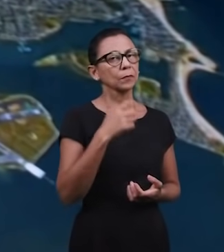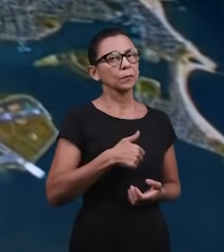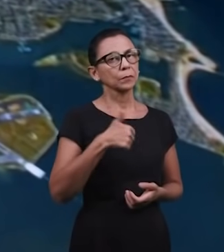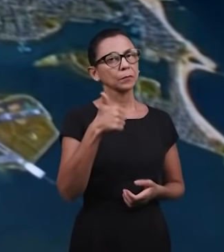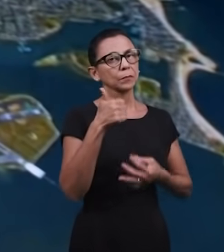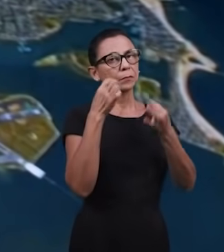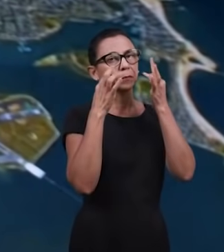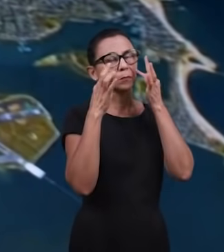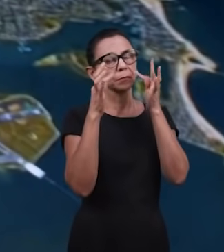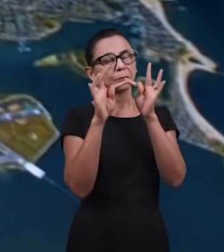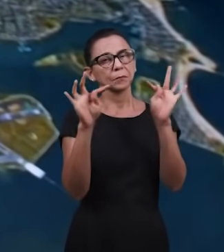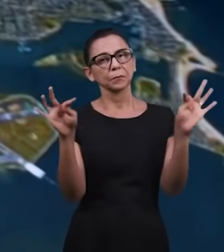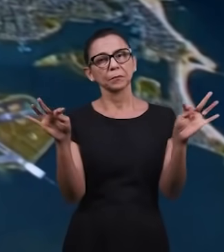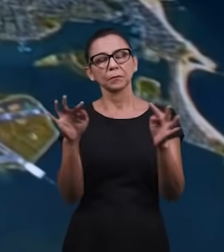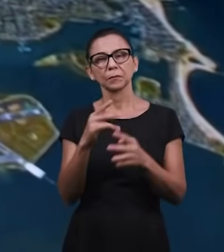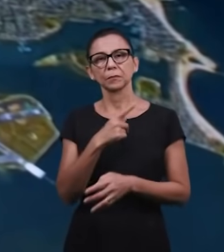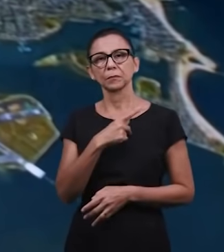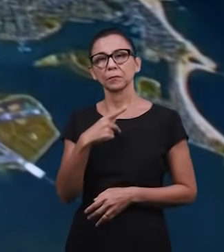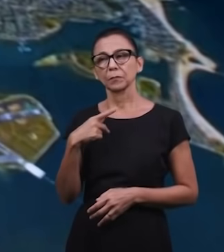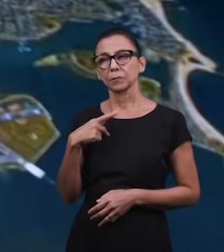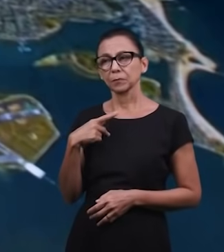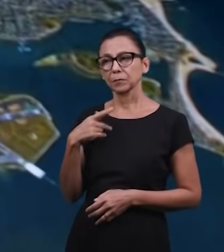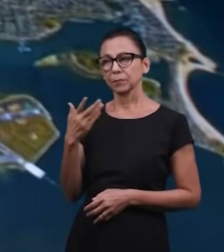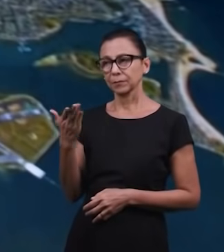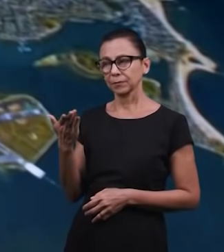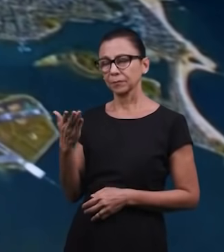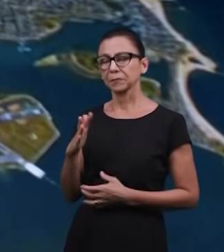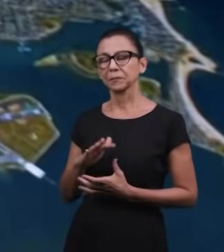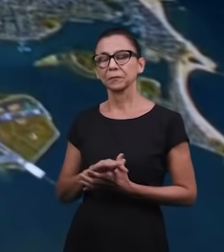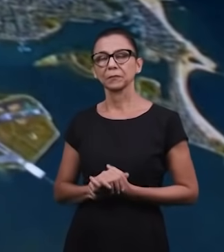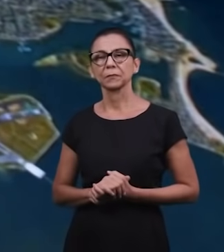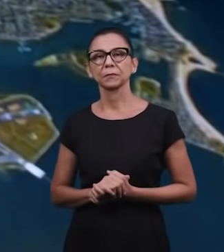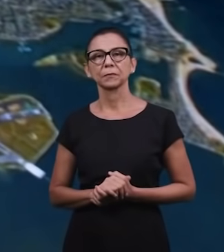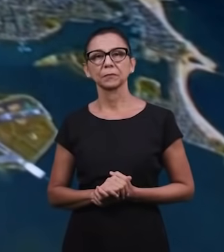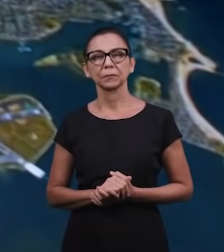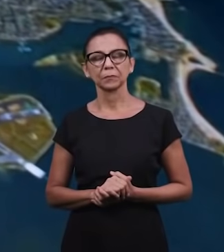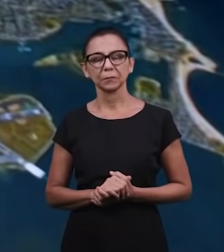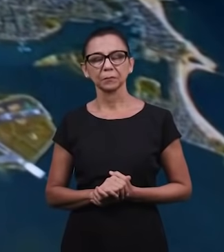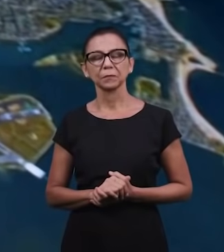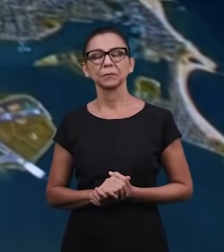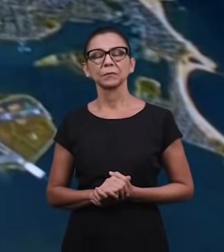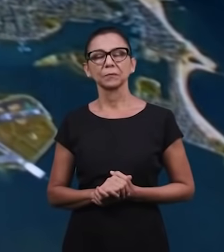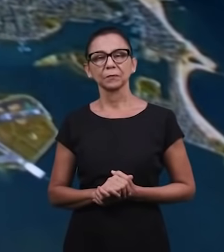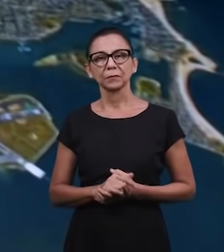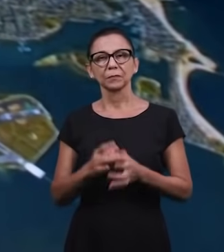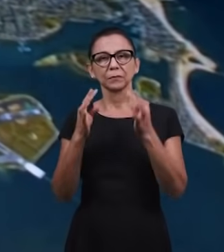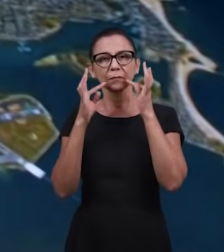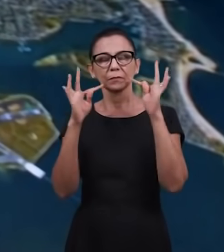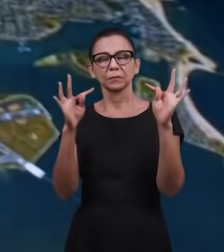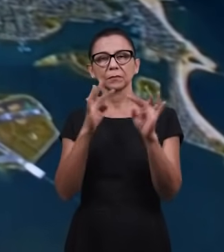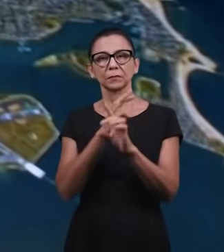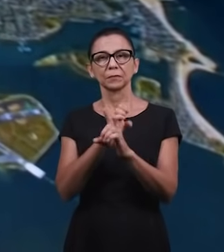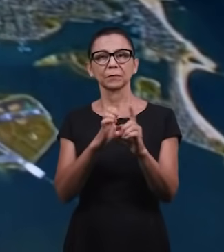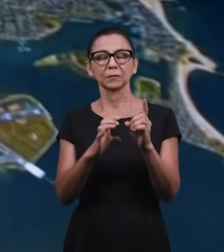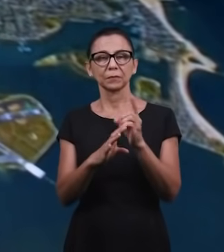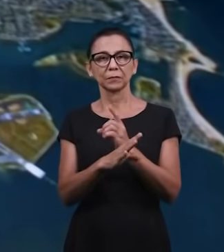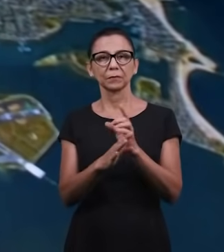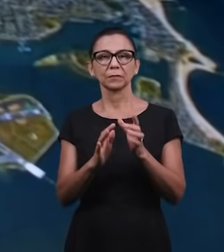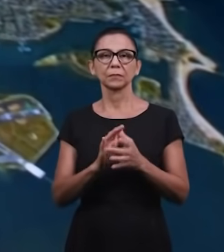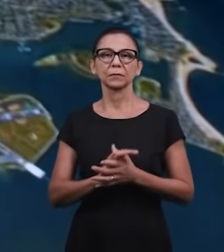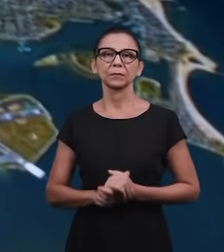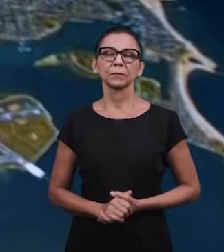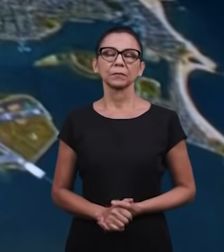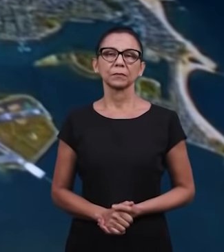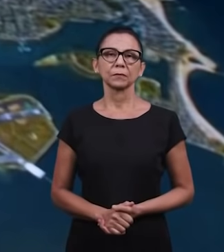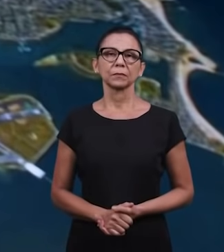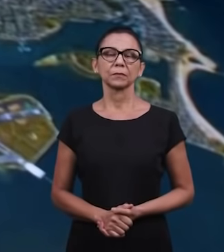ouvindo o primeiro testemunho, que é do pastor da igreja, pastor Abimael Pisoni. Ele vai nos dar essa informação sobre a Escola Bíblica